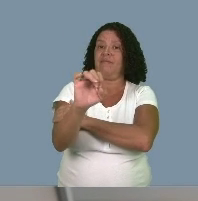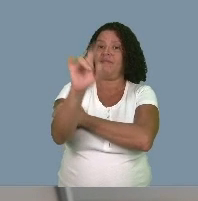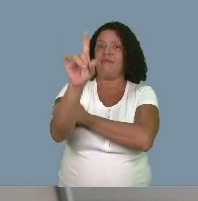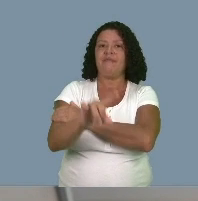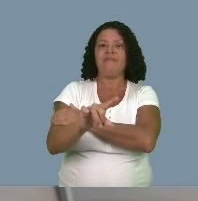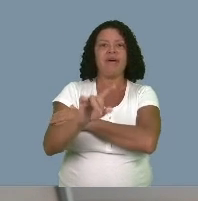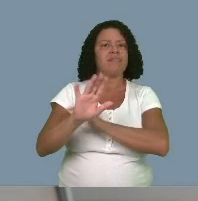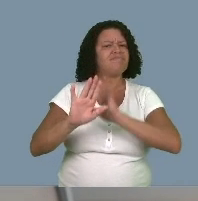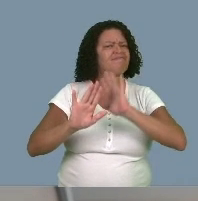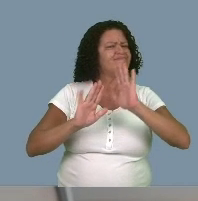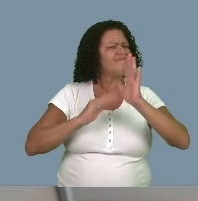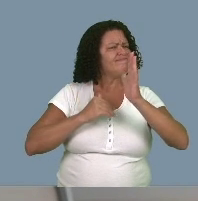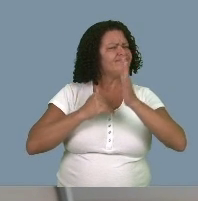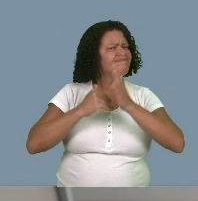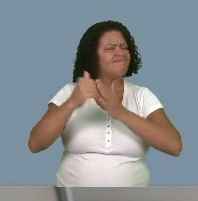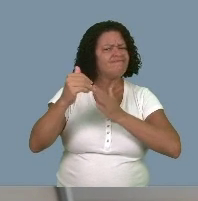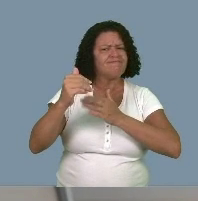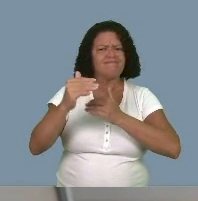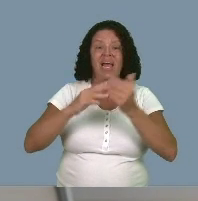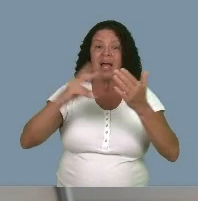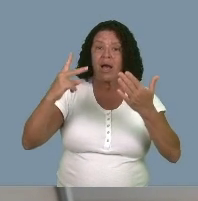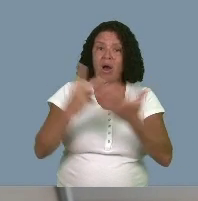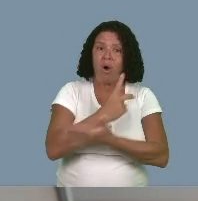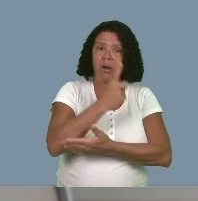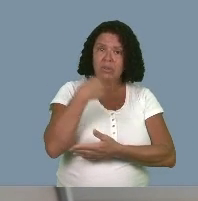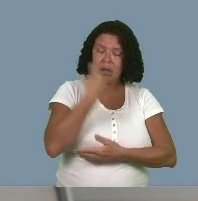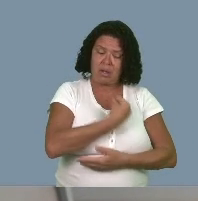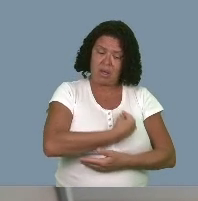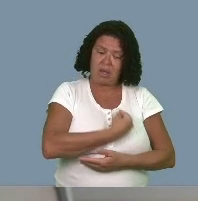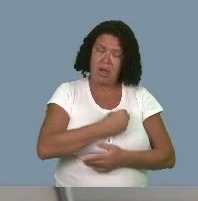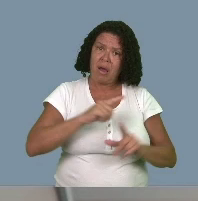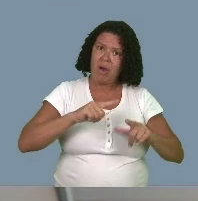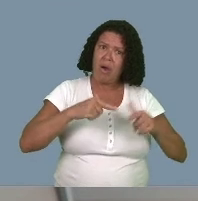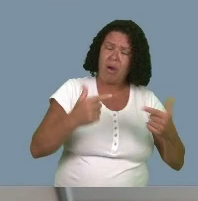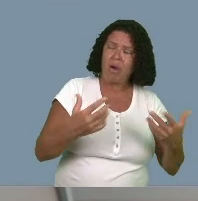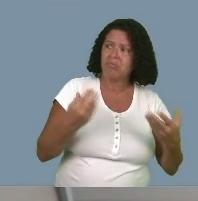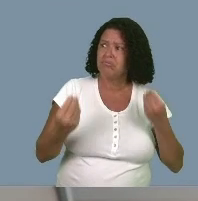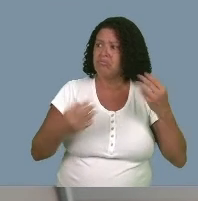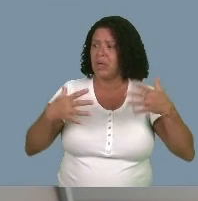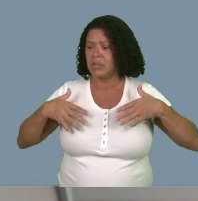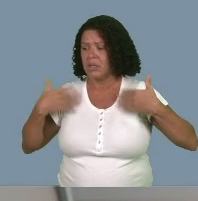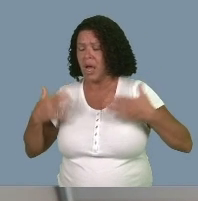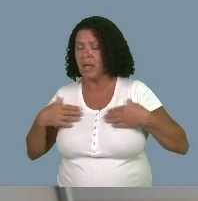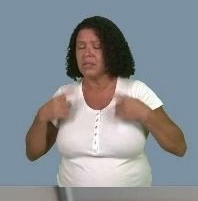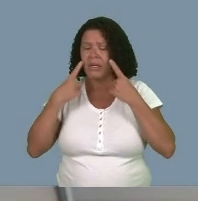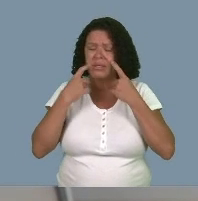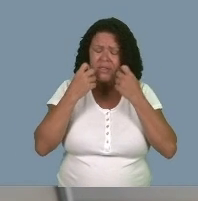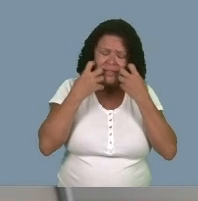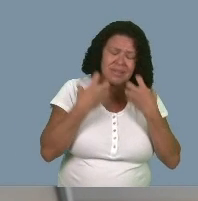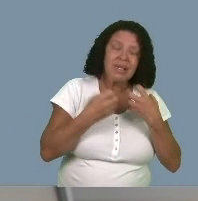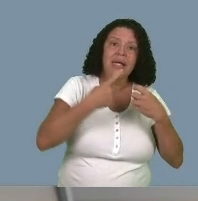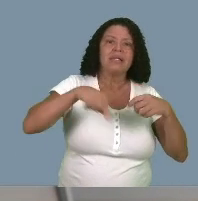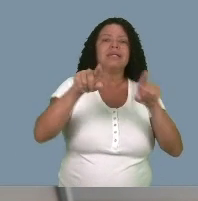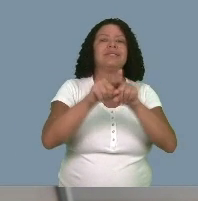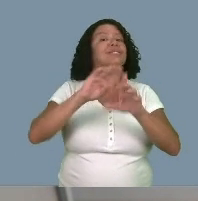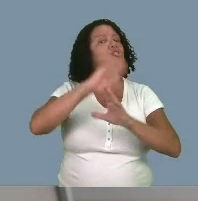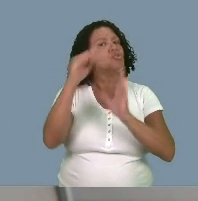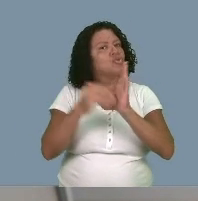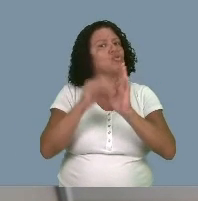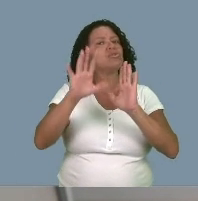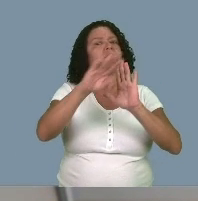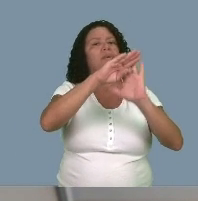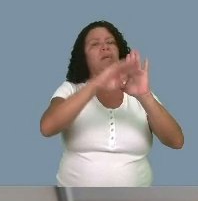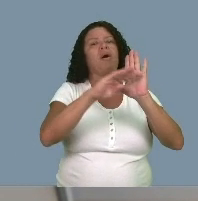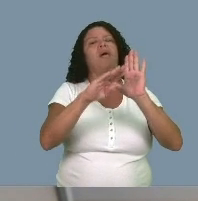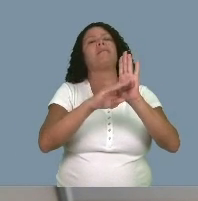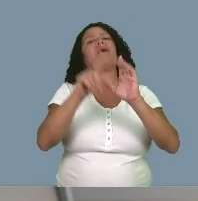independente das coisas que estão acontecendo na nossa vida, dos fatores, das alegrias e das tristezas, tudo isso está programado e